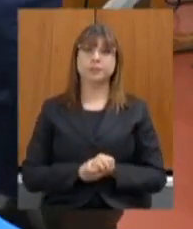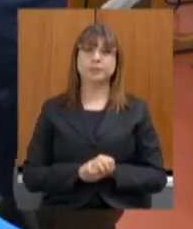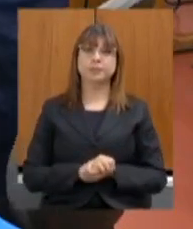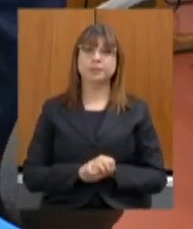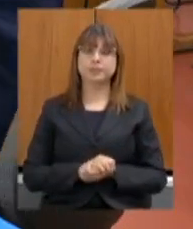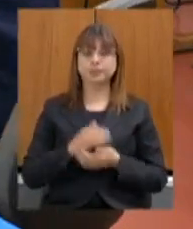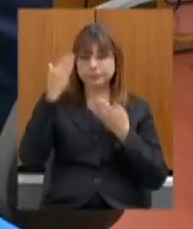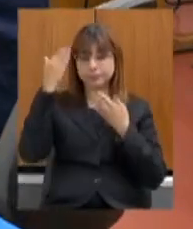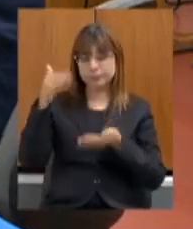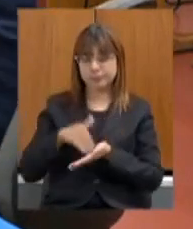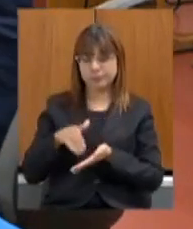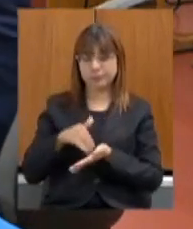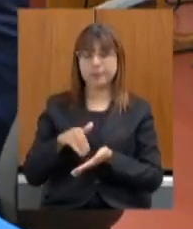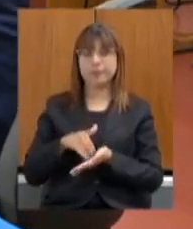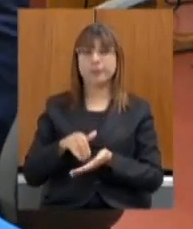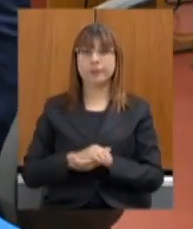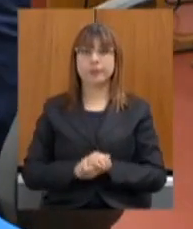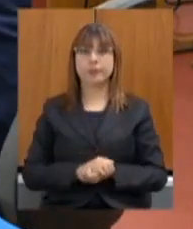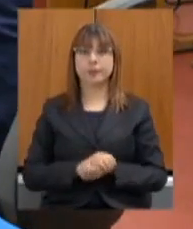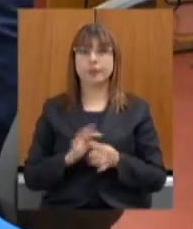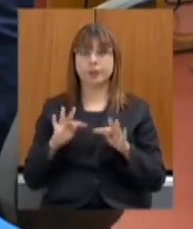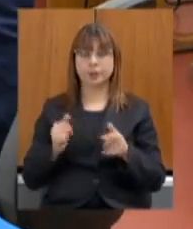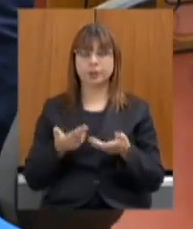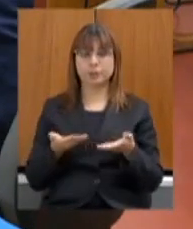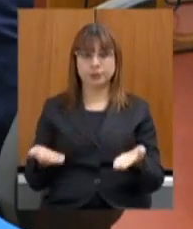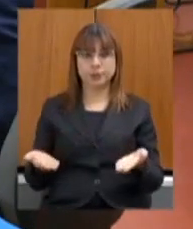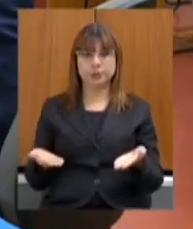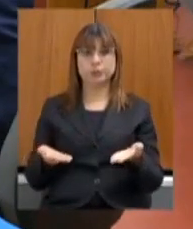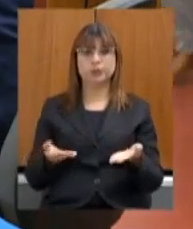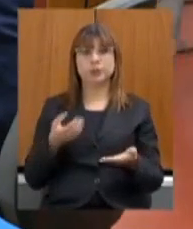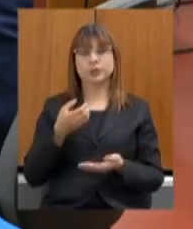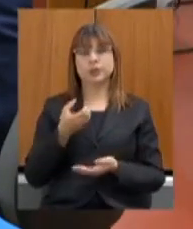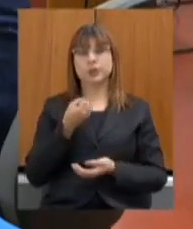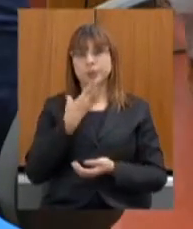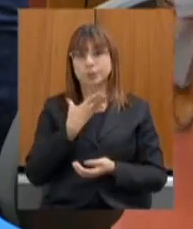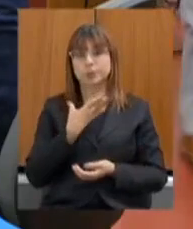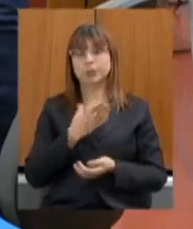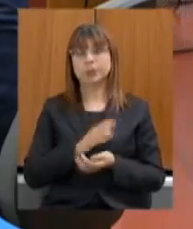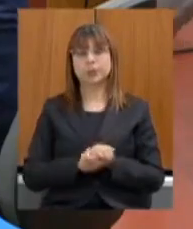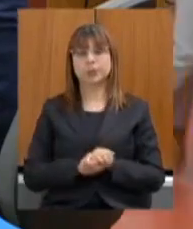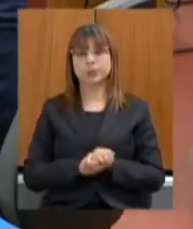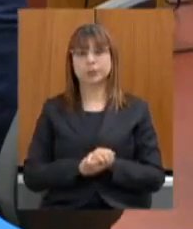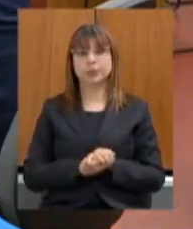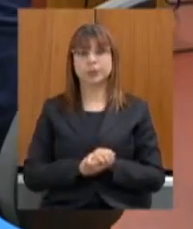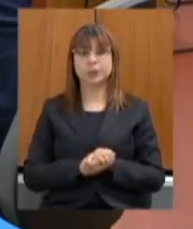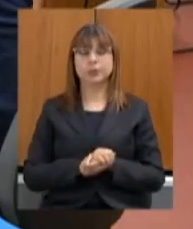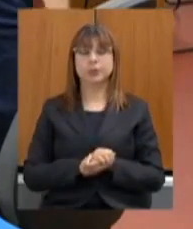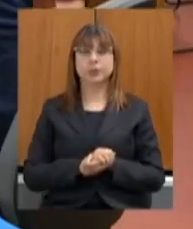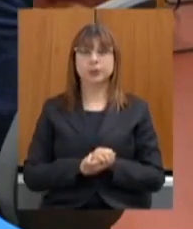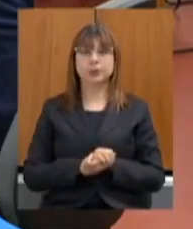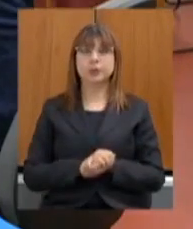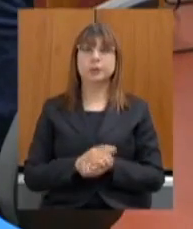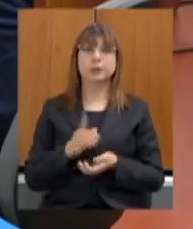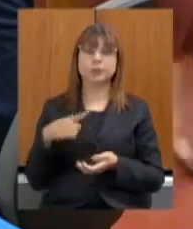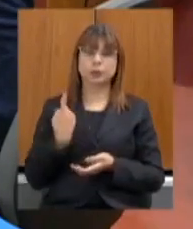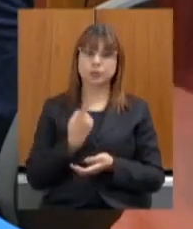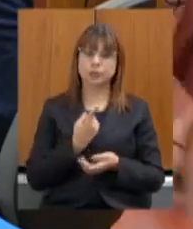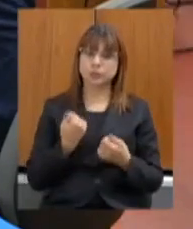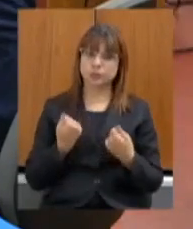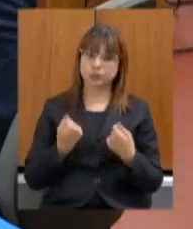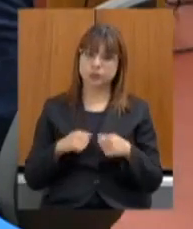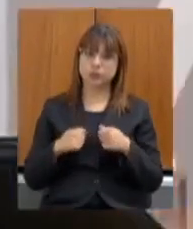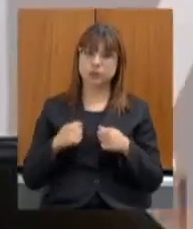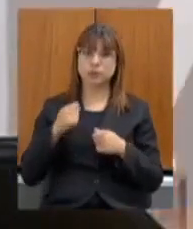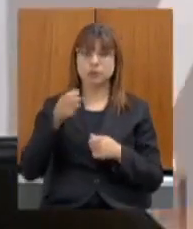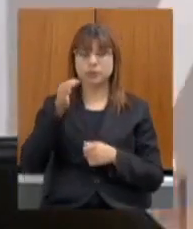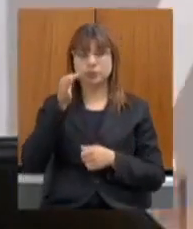Obrigada, secretário, e todos os que nos acompanham. É bom que fique ciente que realmente o problema